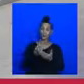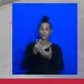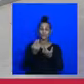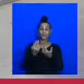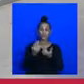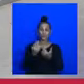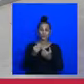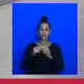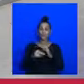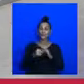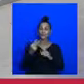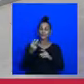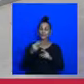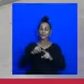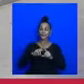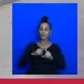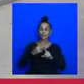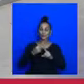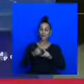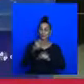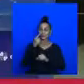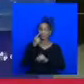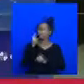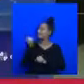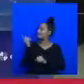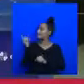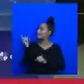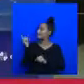para procedermos ao segundo sorteio da dupla Sena.